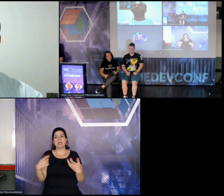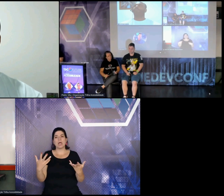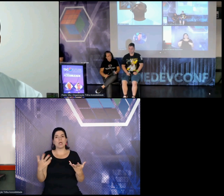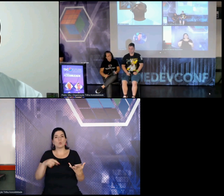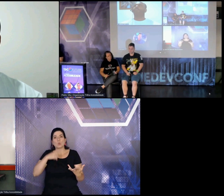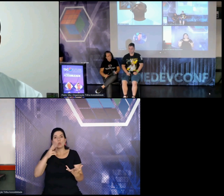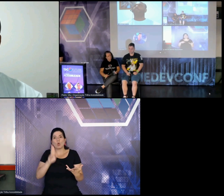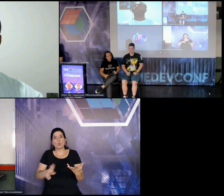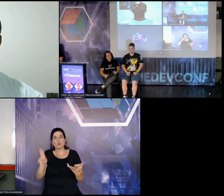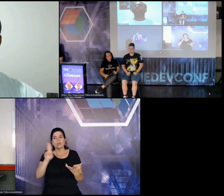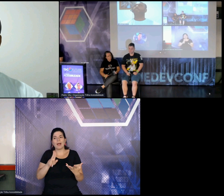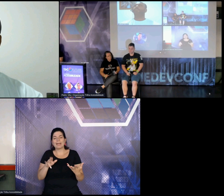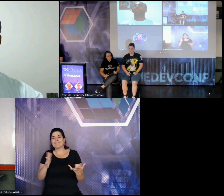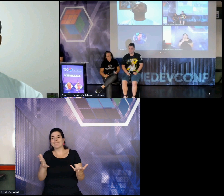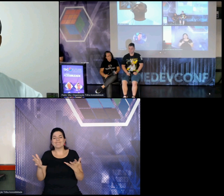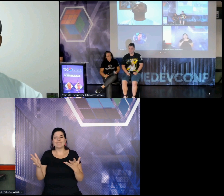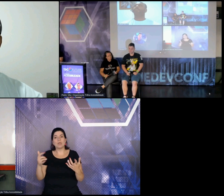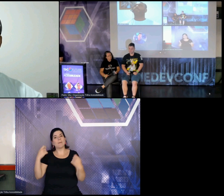considerar acessibilidade.